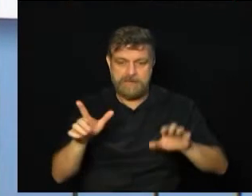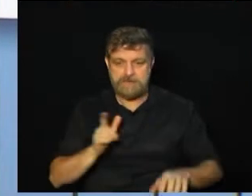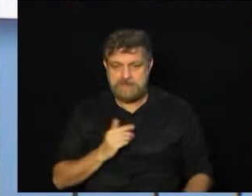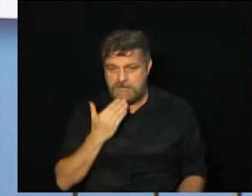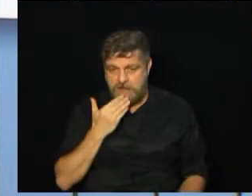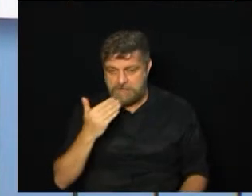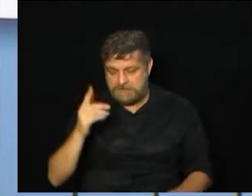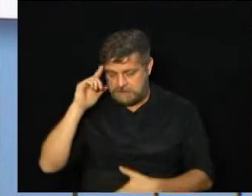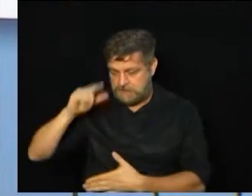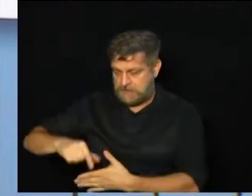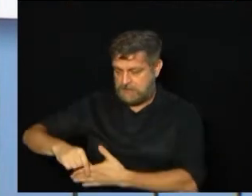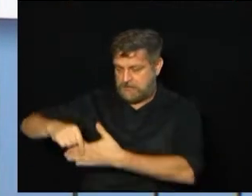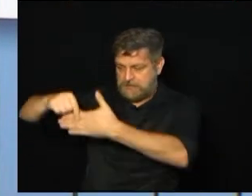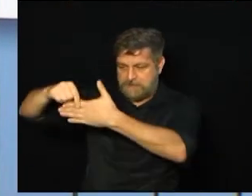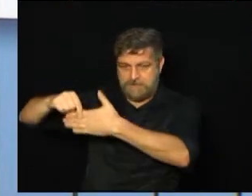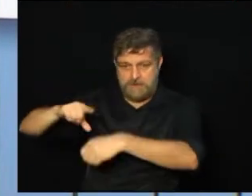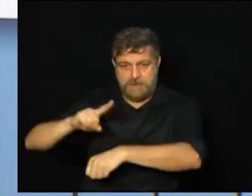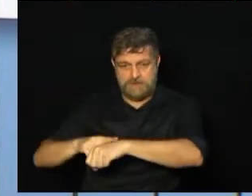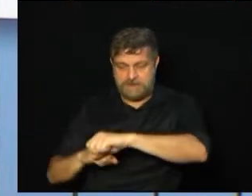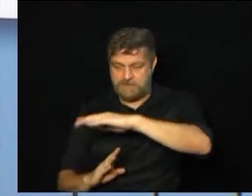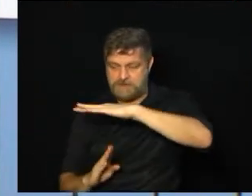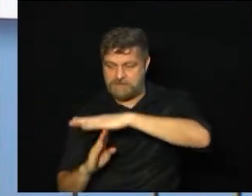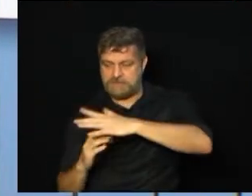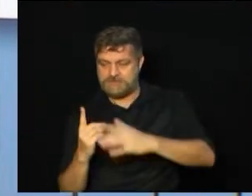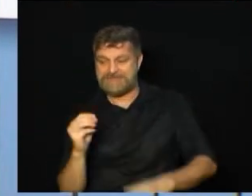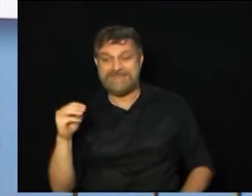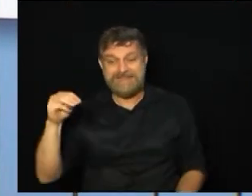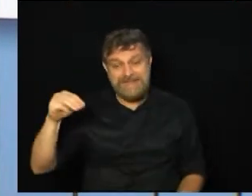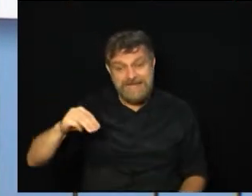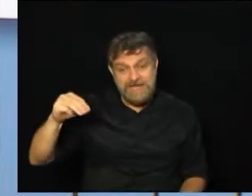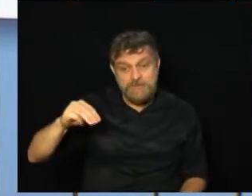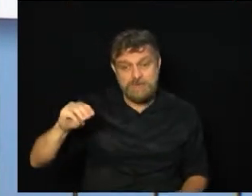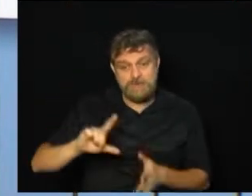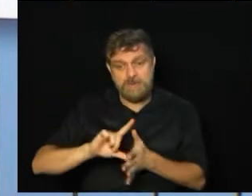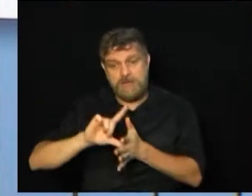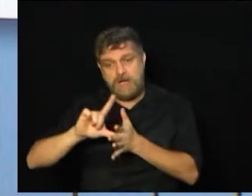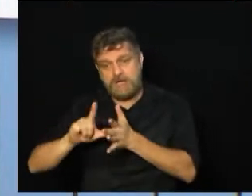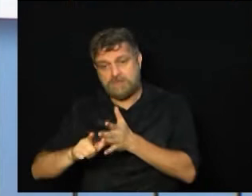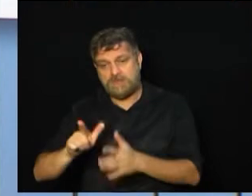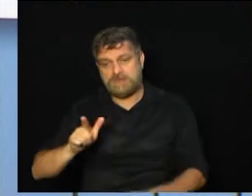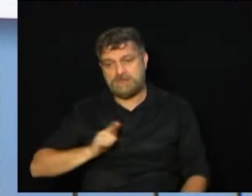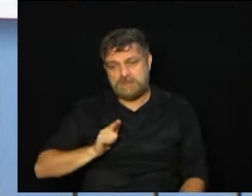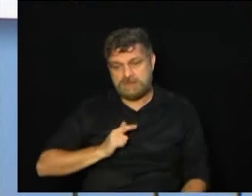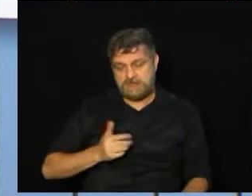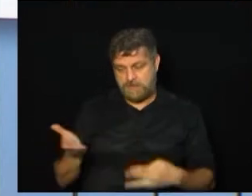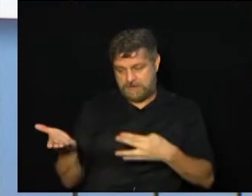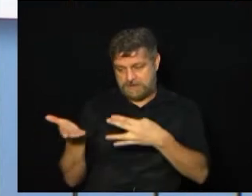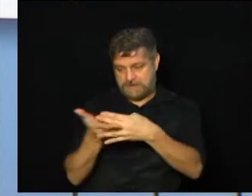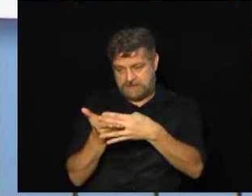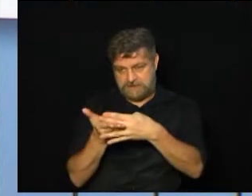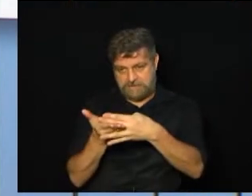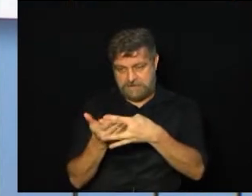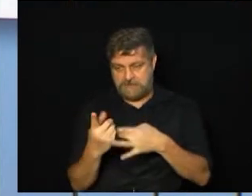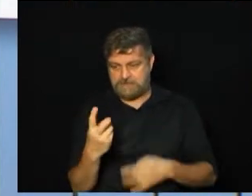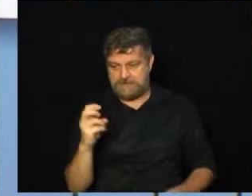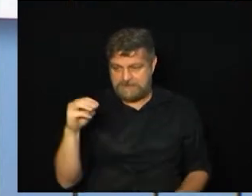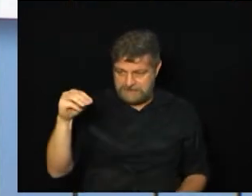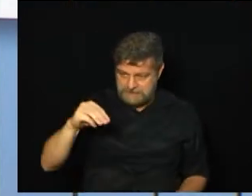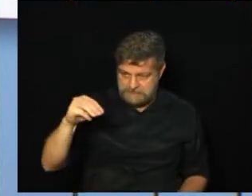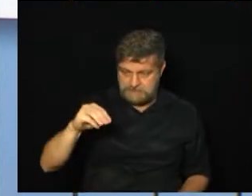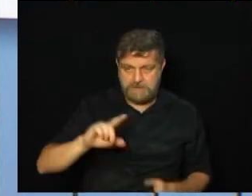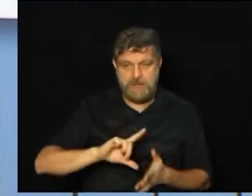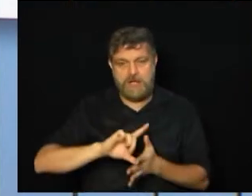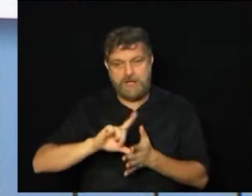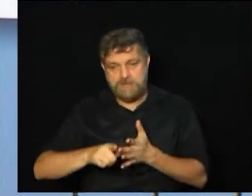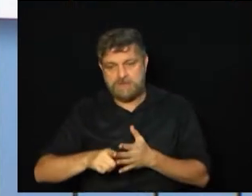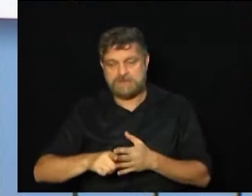tempo de liderança, esse período é de 10 minutos. Após esse momento, nós temos o intervalo regimental de 15 minutos, em